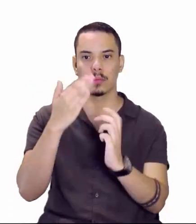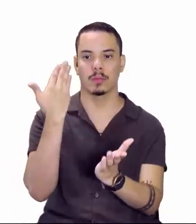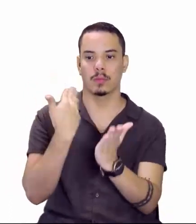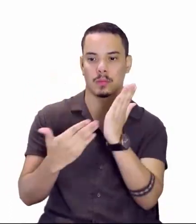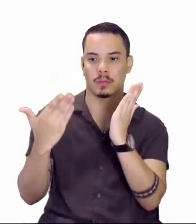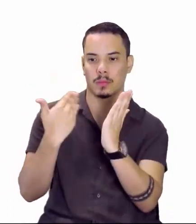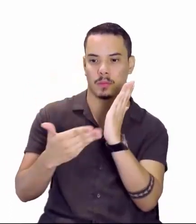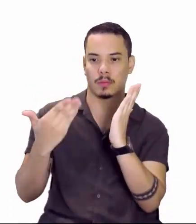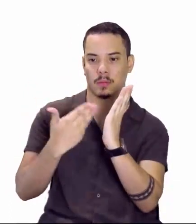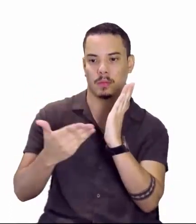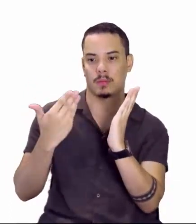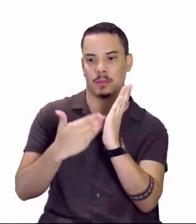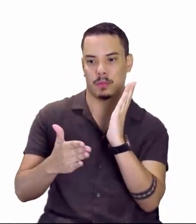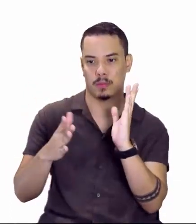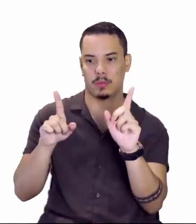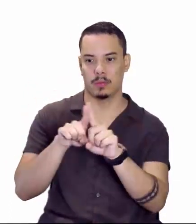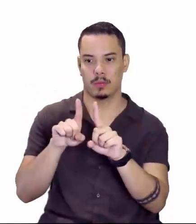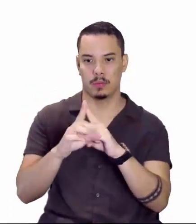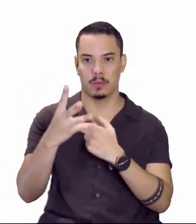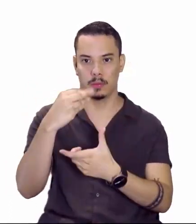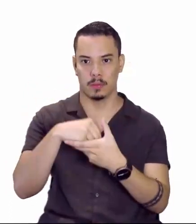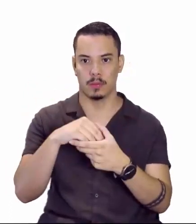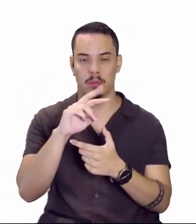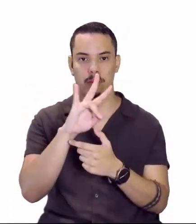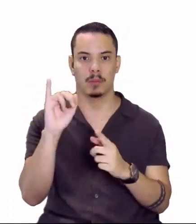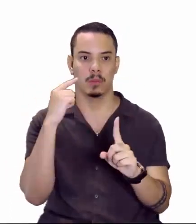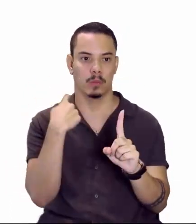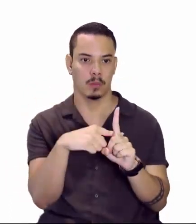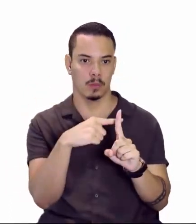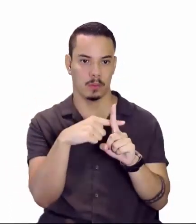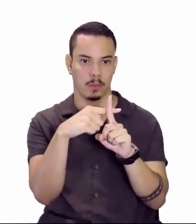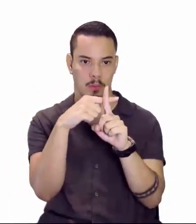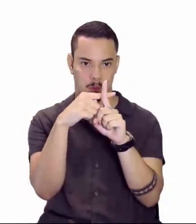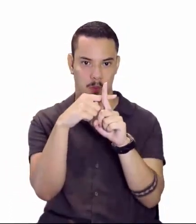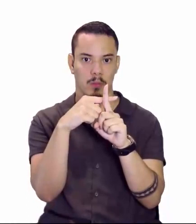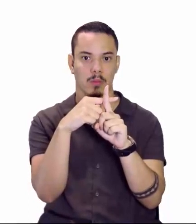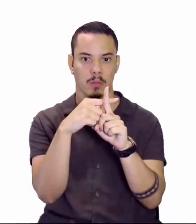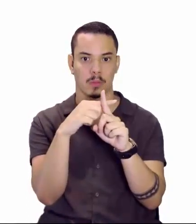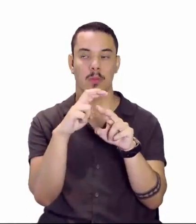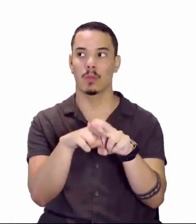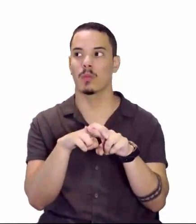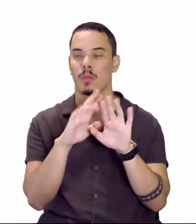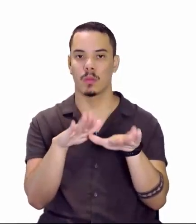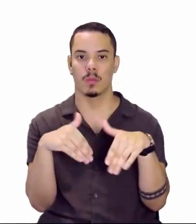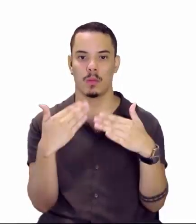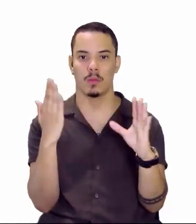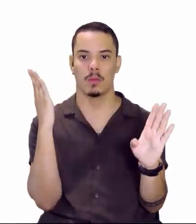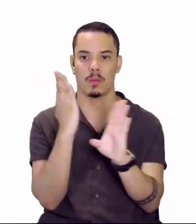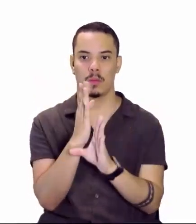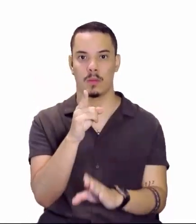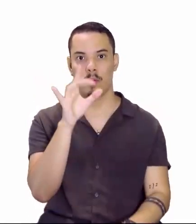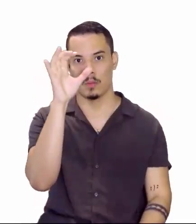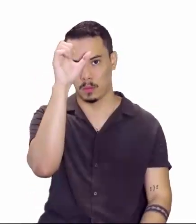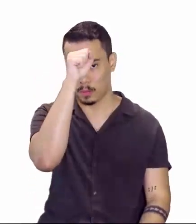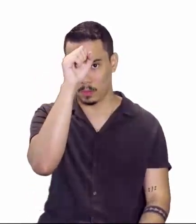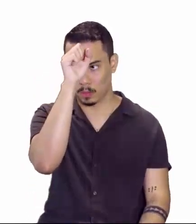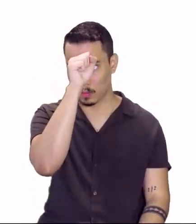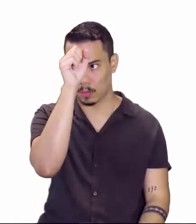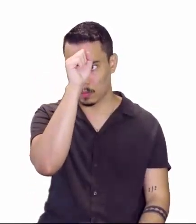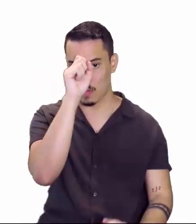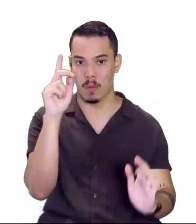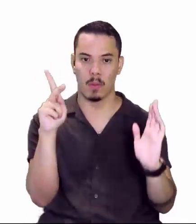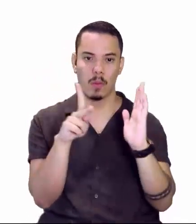que perdeu elétrons, ele vai ficar positivo. Então você aprendeu que